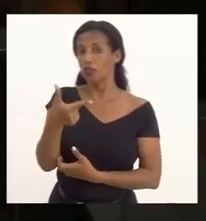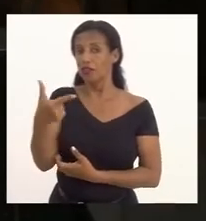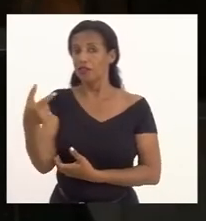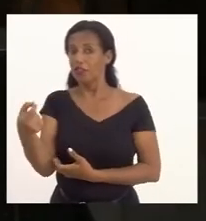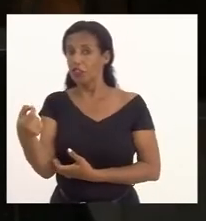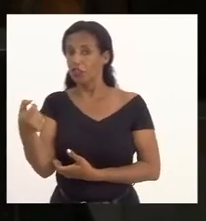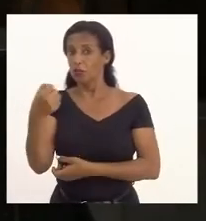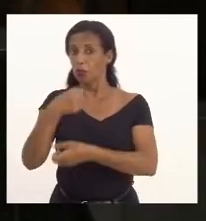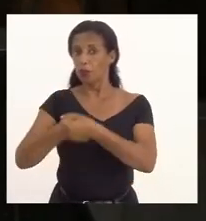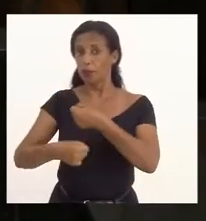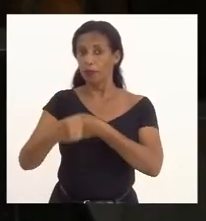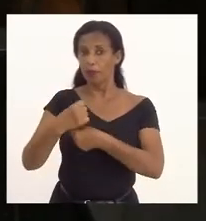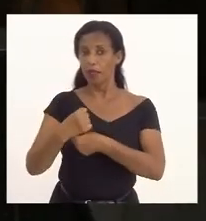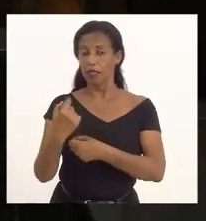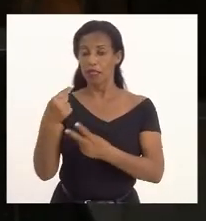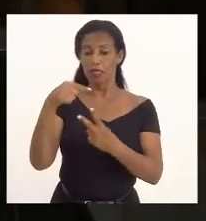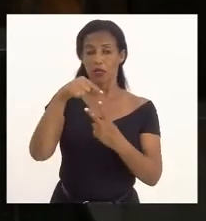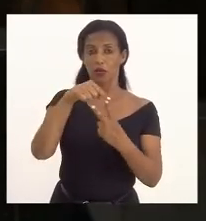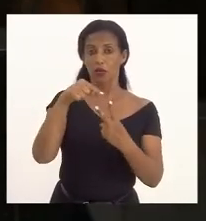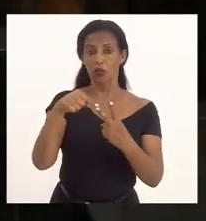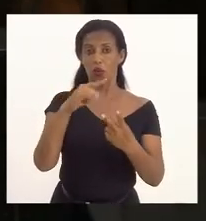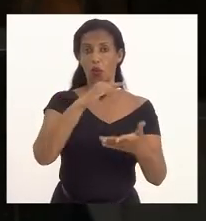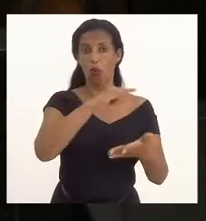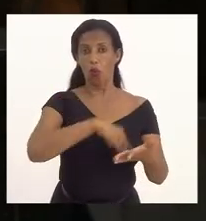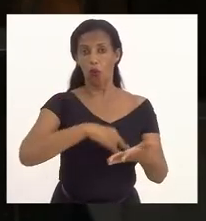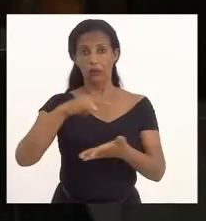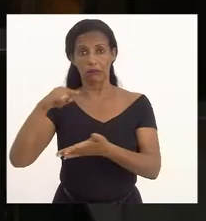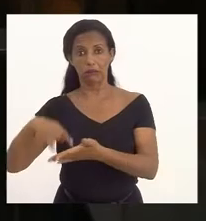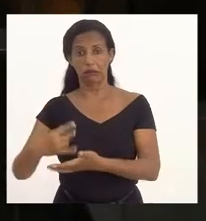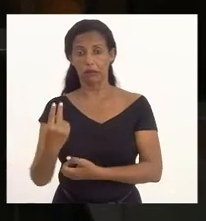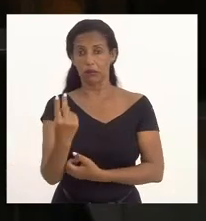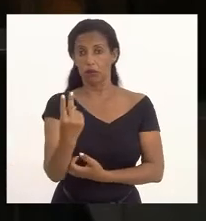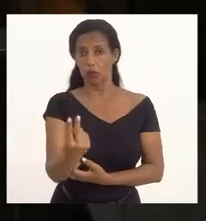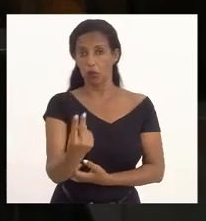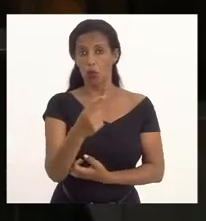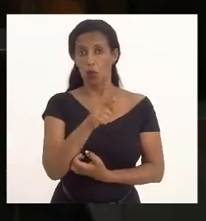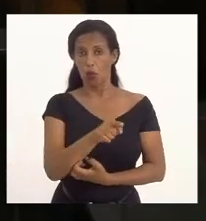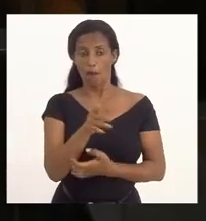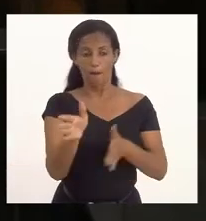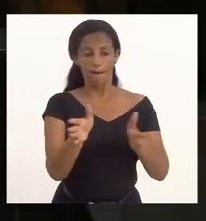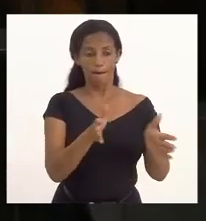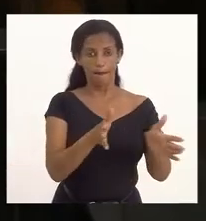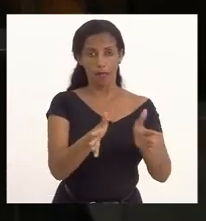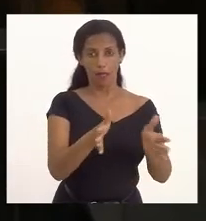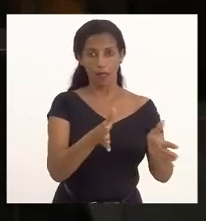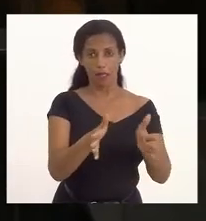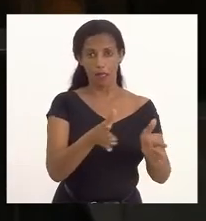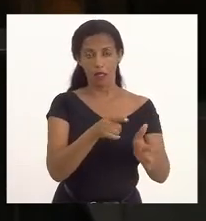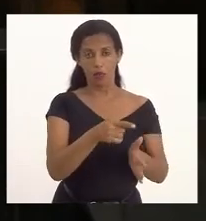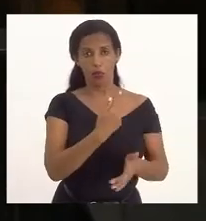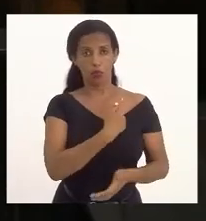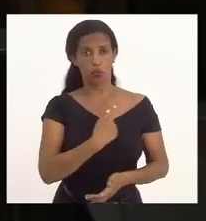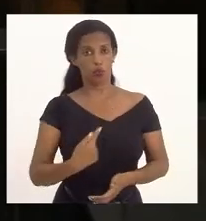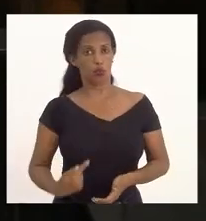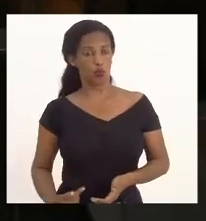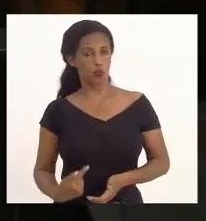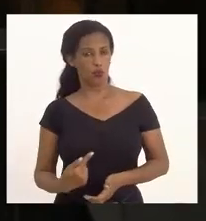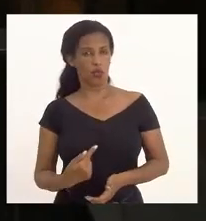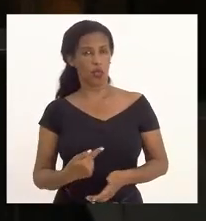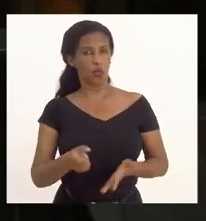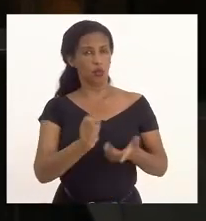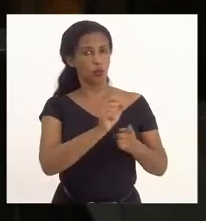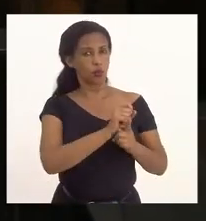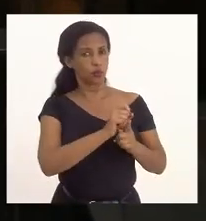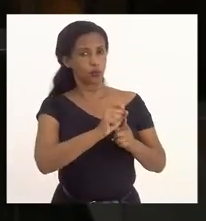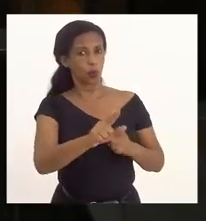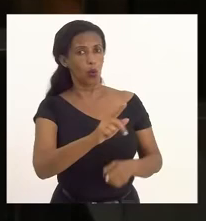2020. E são duas contas do governo. Um período do governador cassado